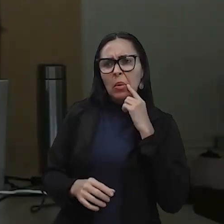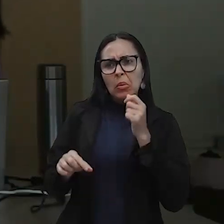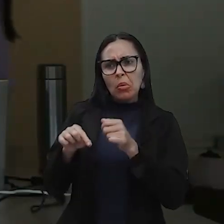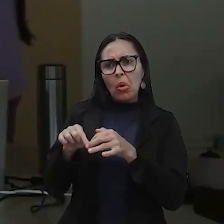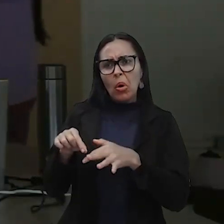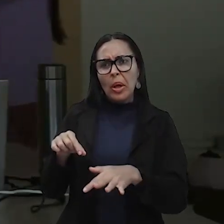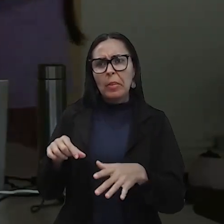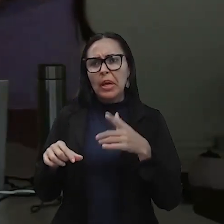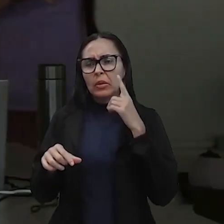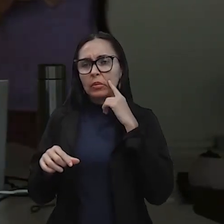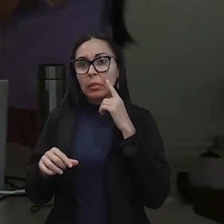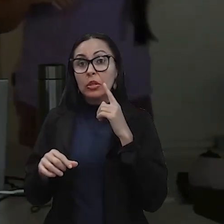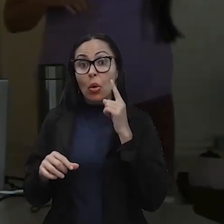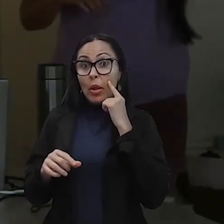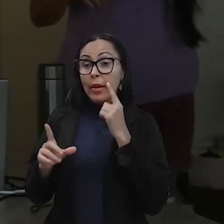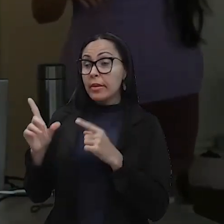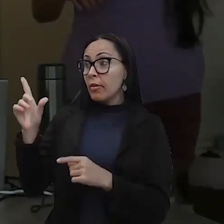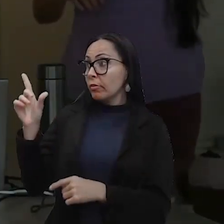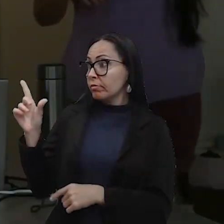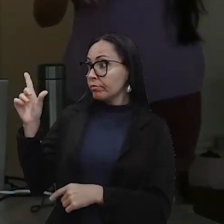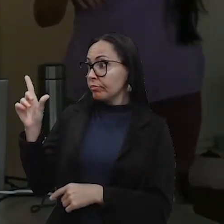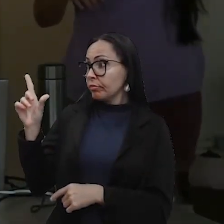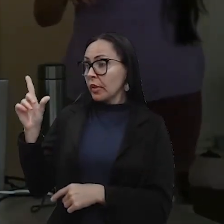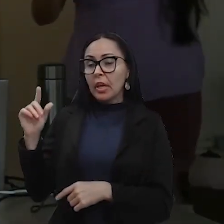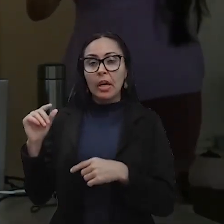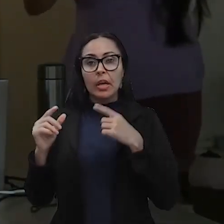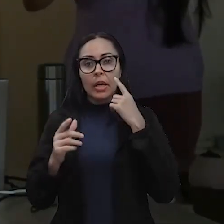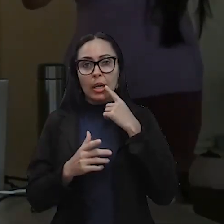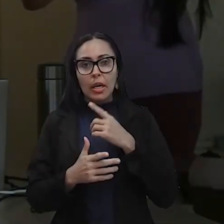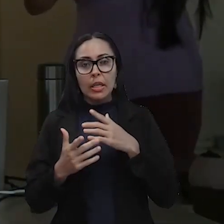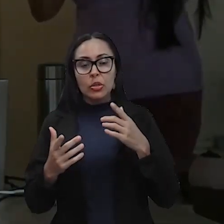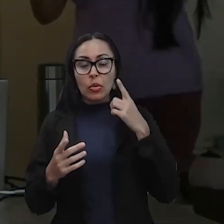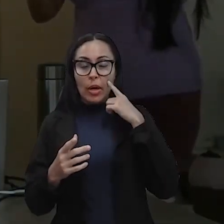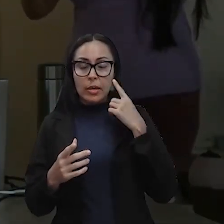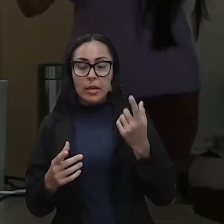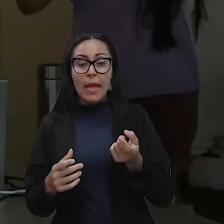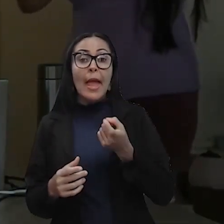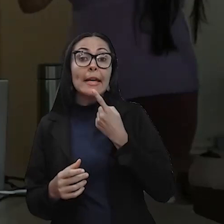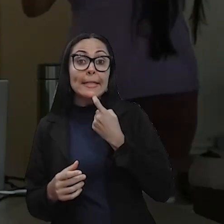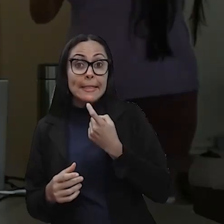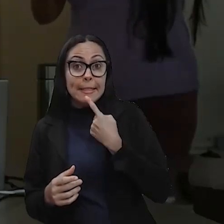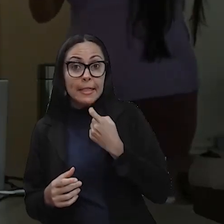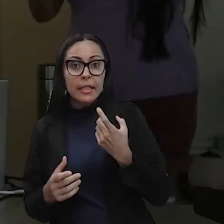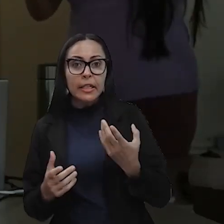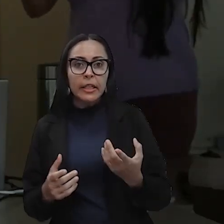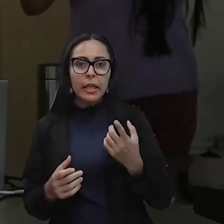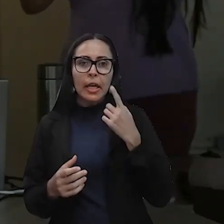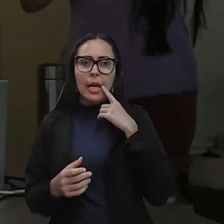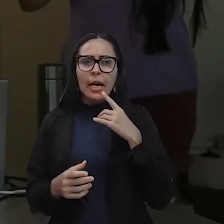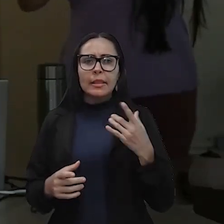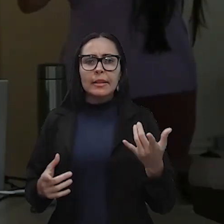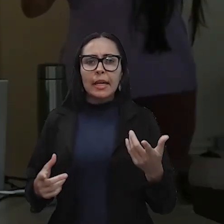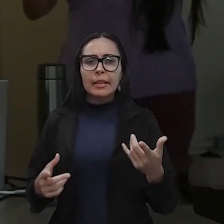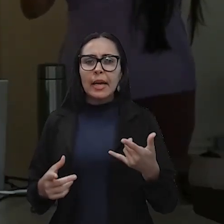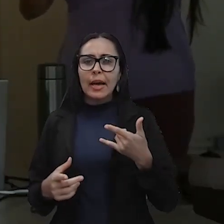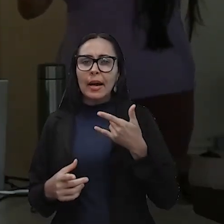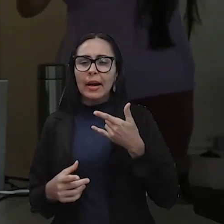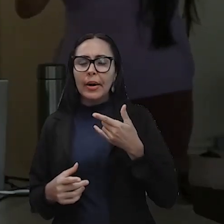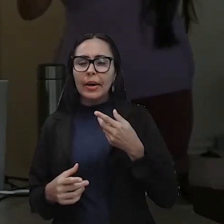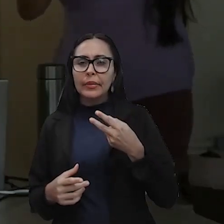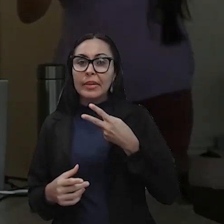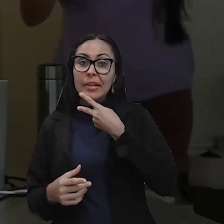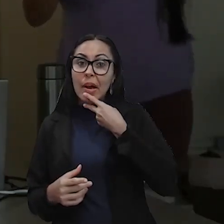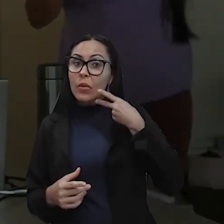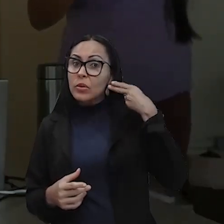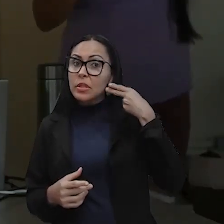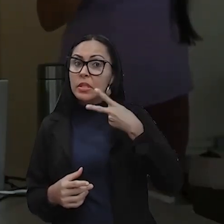aqui. Isso aqui a gente considera sangramento. Tá na calcinha, tá na roupa íntima, uma coloração dessa a gente